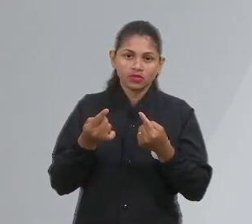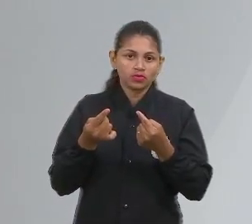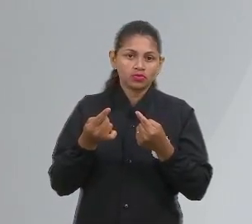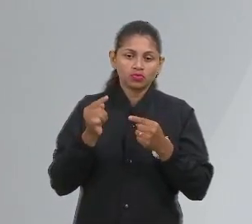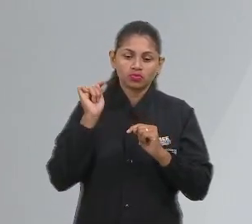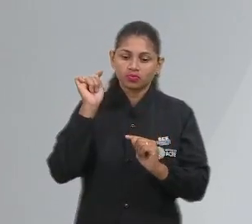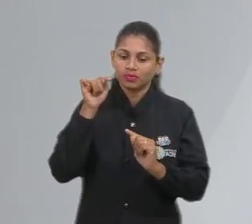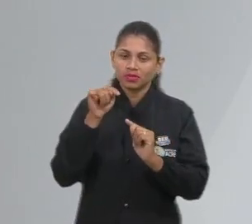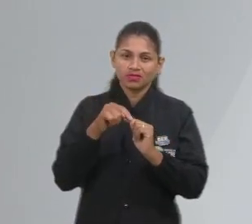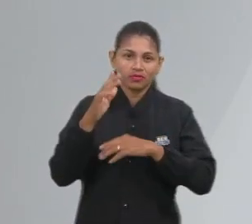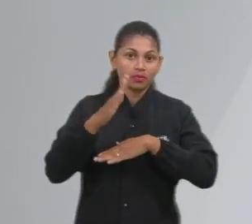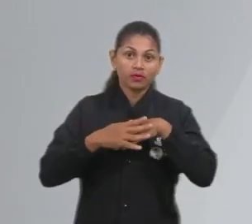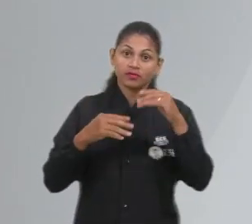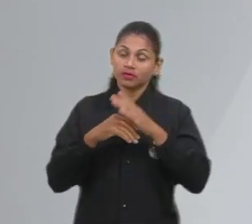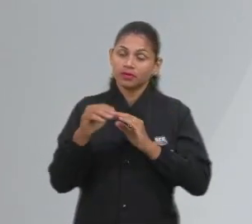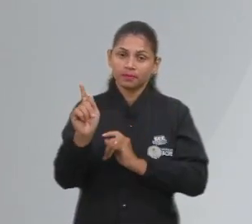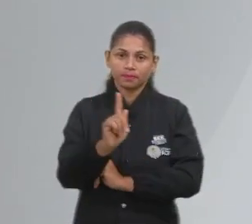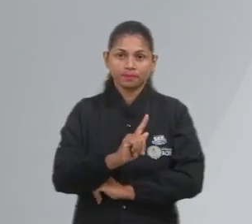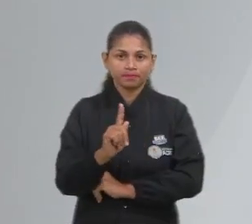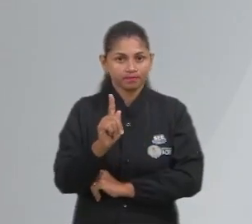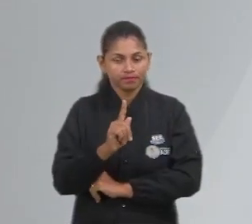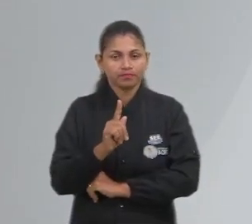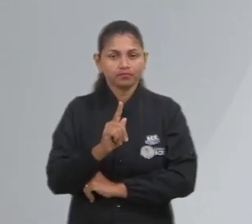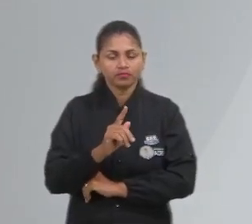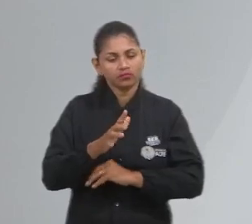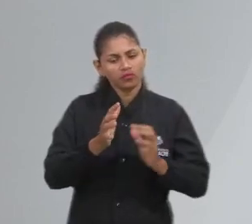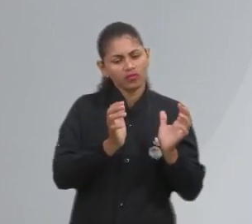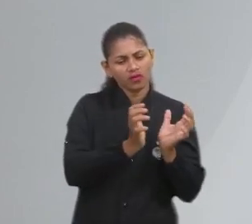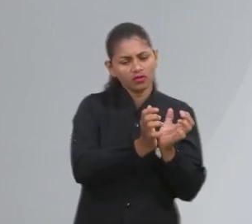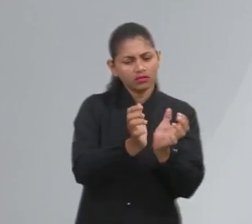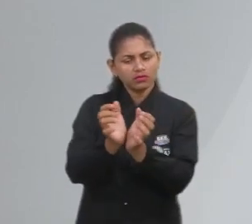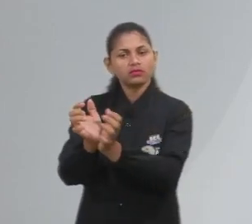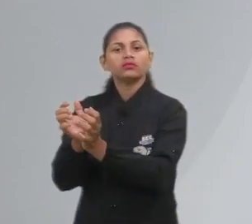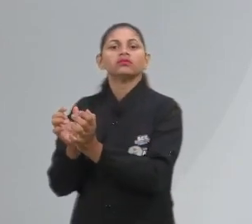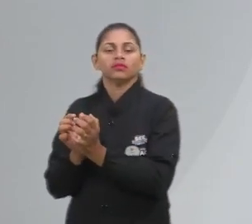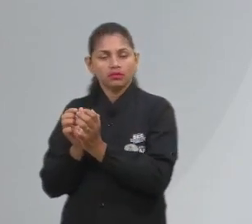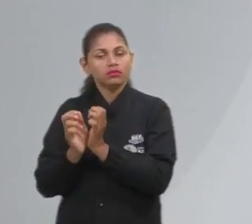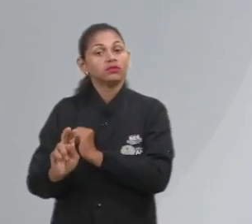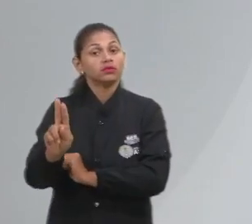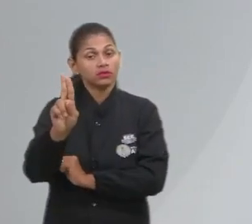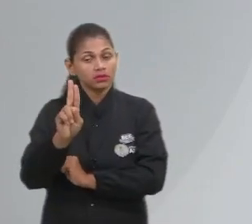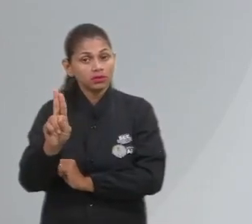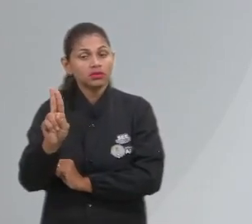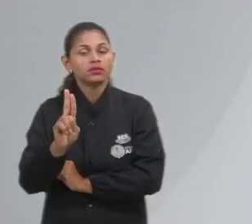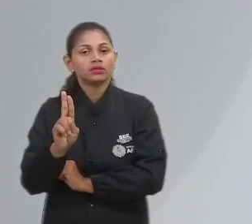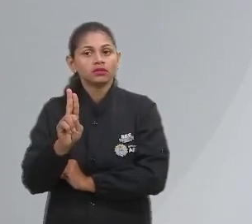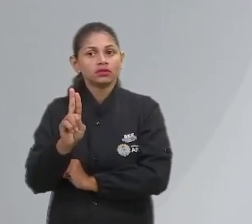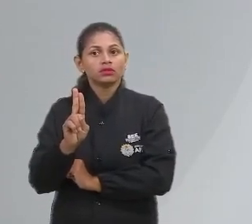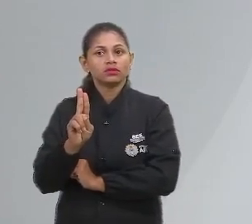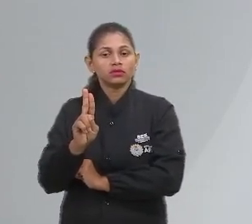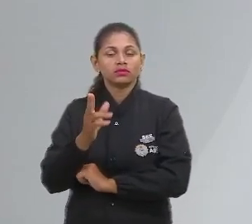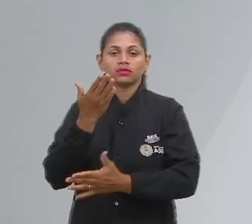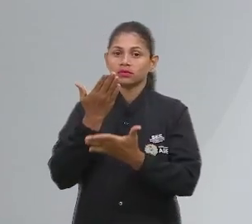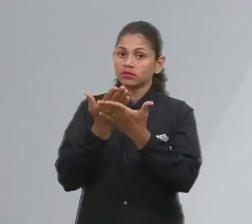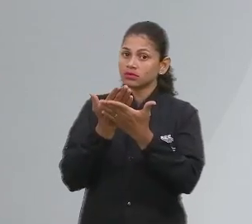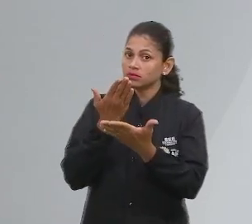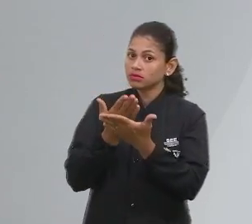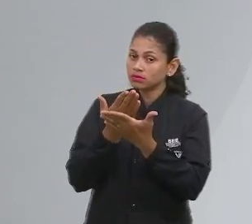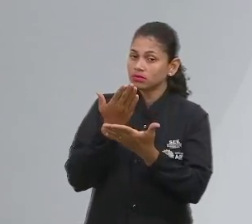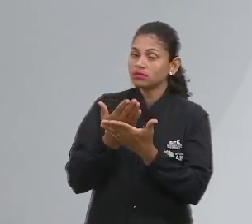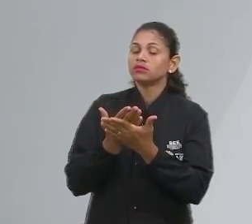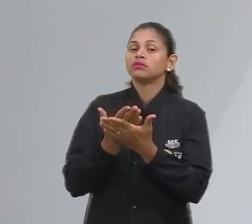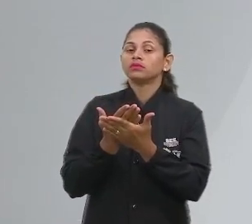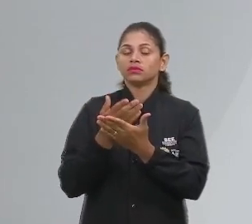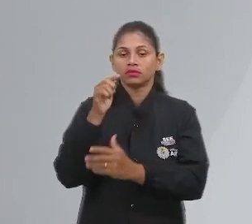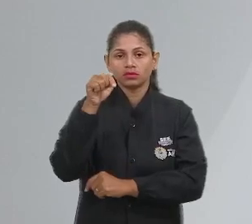principalmente até para grupos amadores e principalmente, inclusive, aliás, para estudantes, como aqui é o